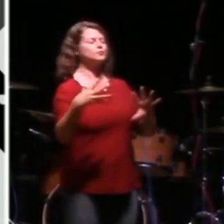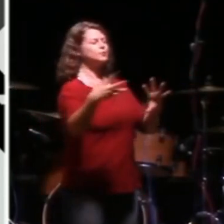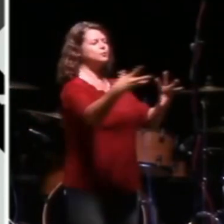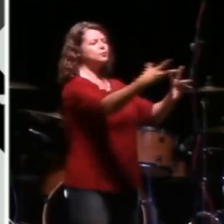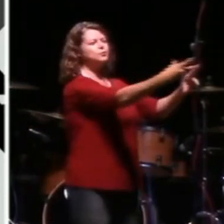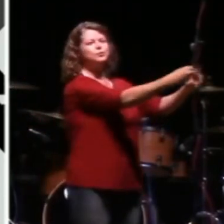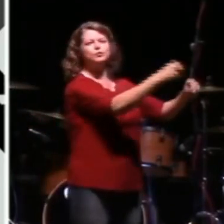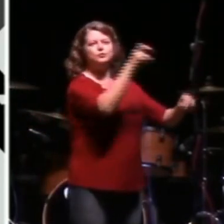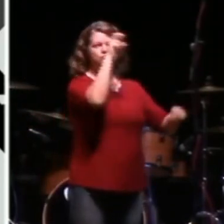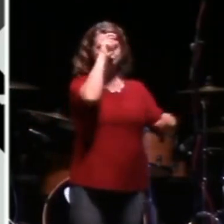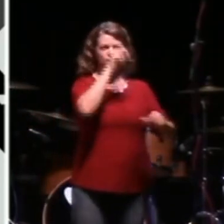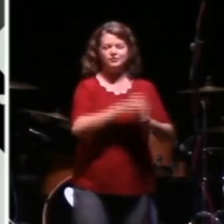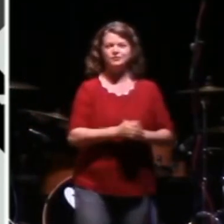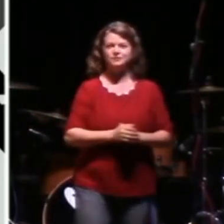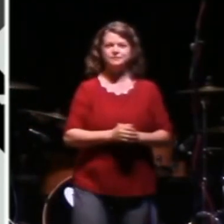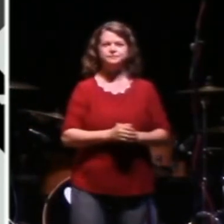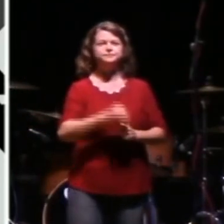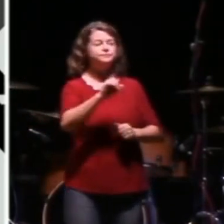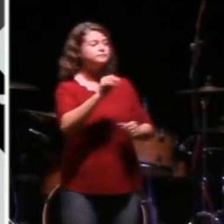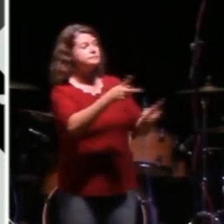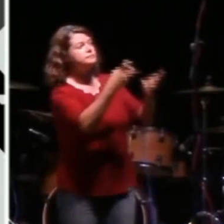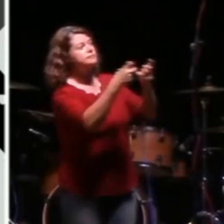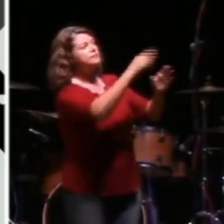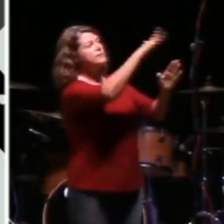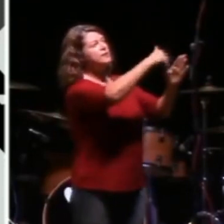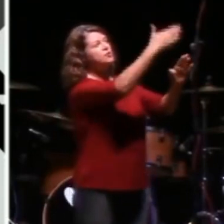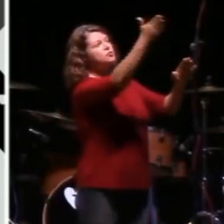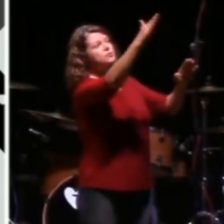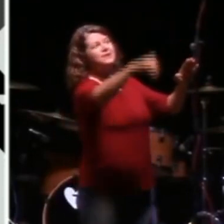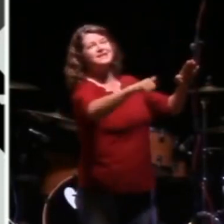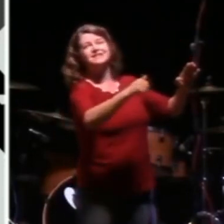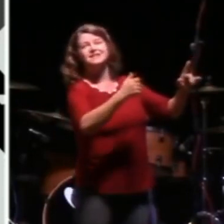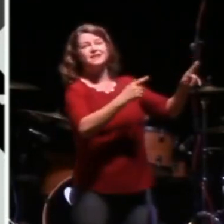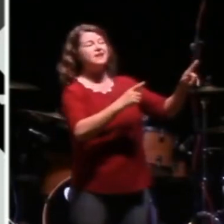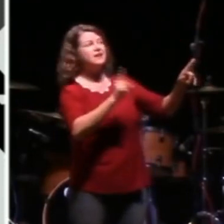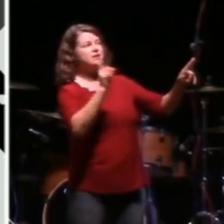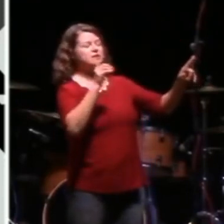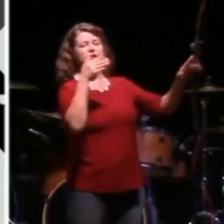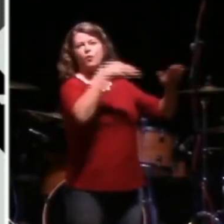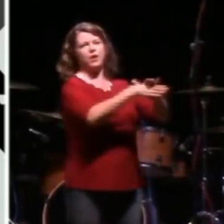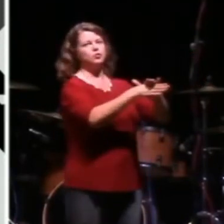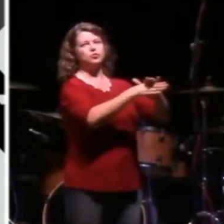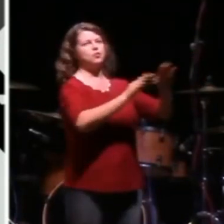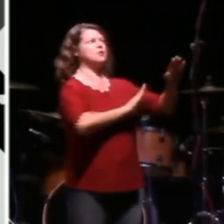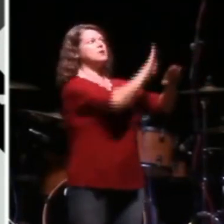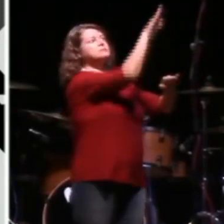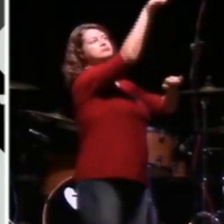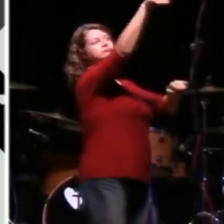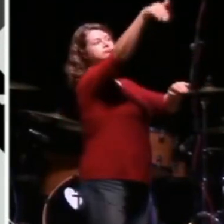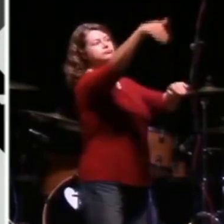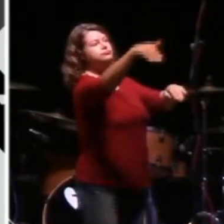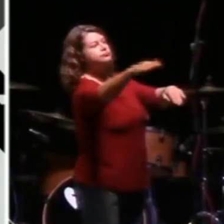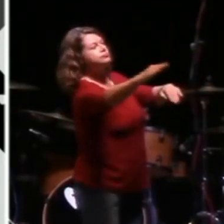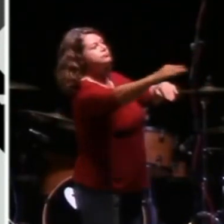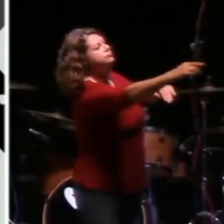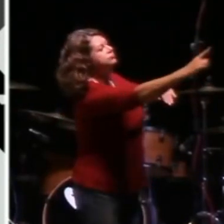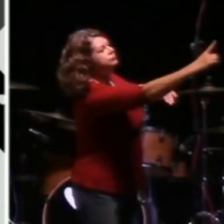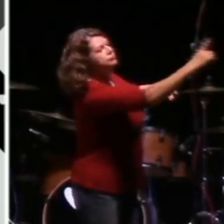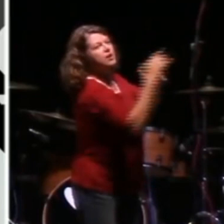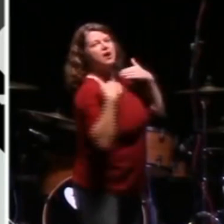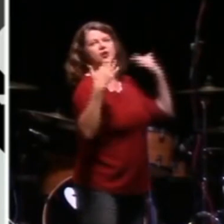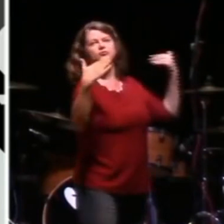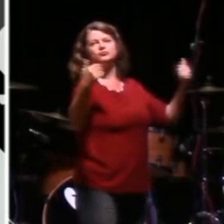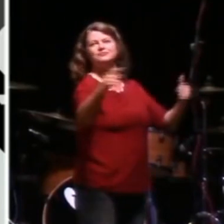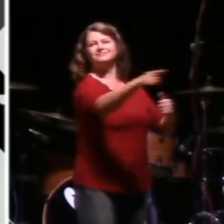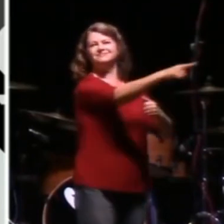vendo é o sangue lá embaixo passarei por cima de vós e não haverá entre vós praga de mortandade quando eu ferir a terra